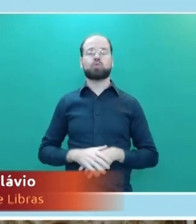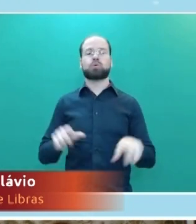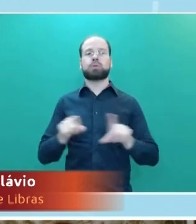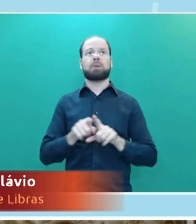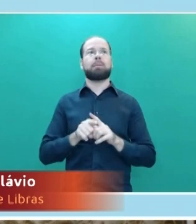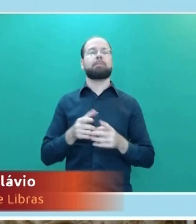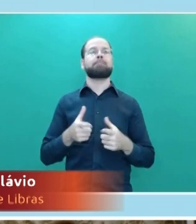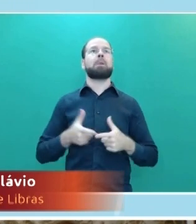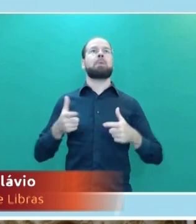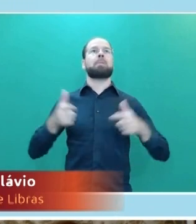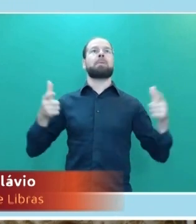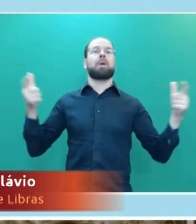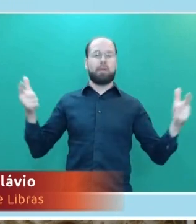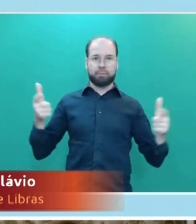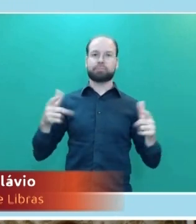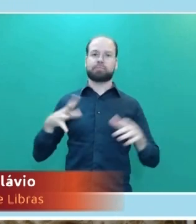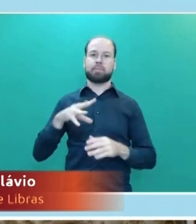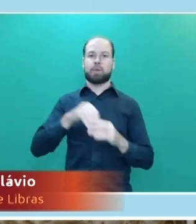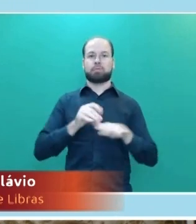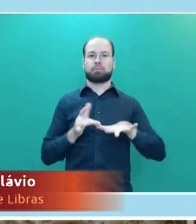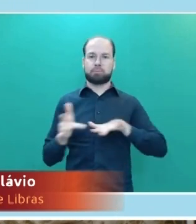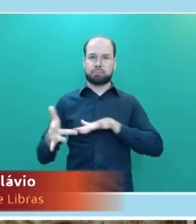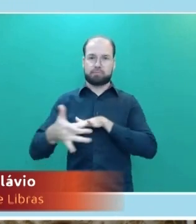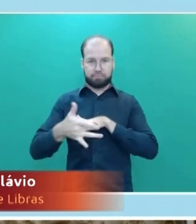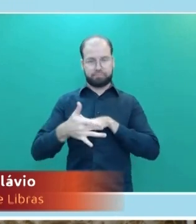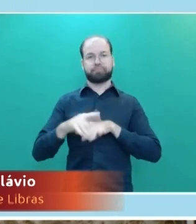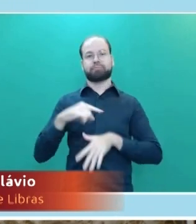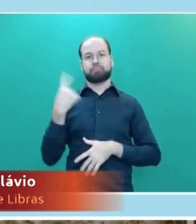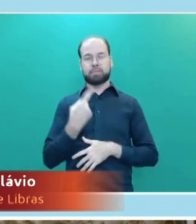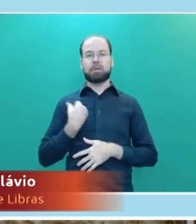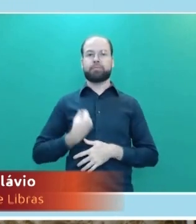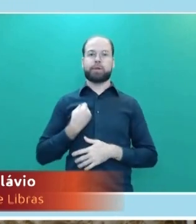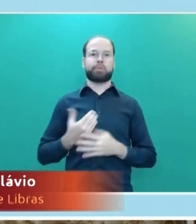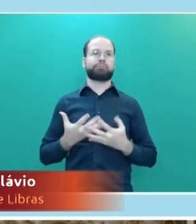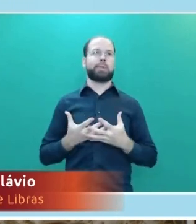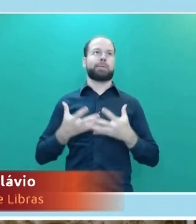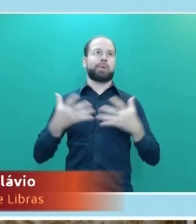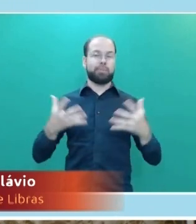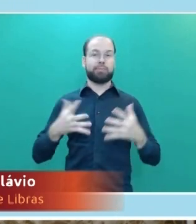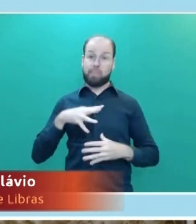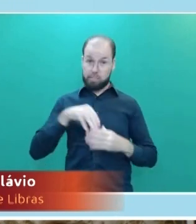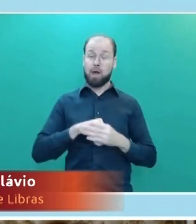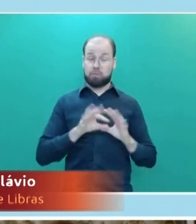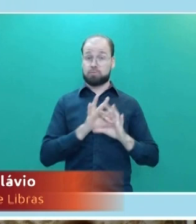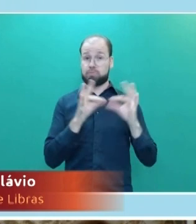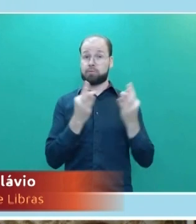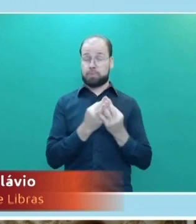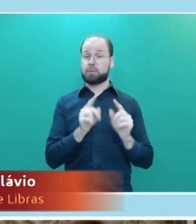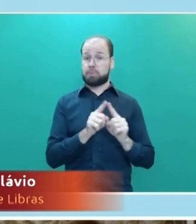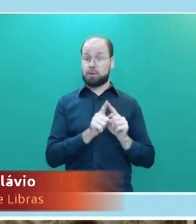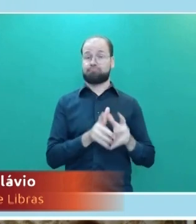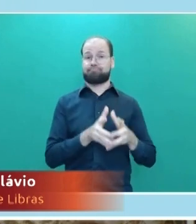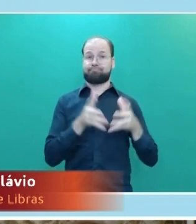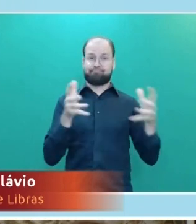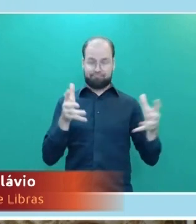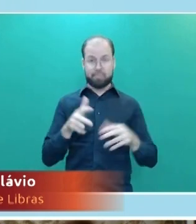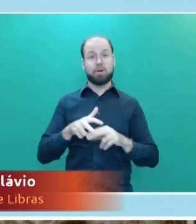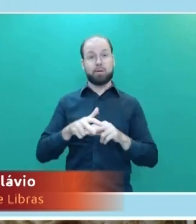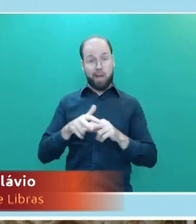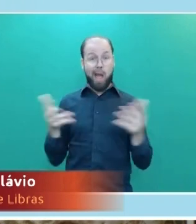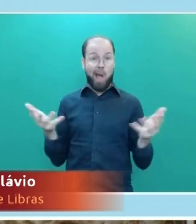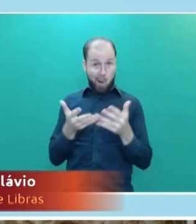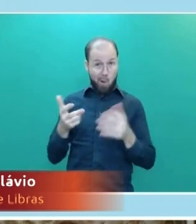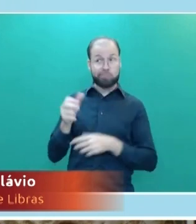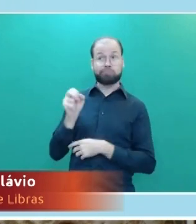e invadido as redes sociais, as nossas vidas, as nossas famílias, né? E agora também, portanto, as